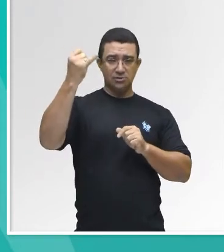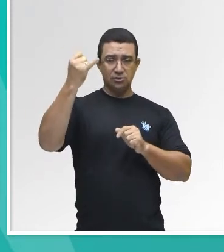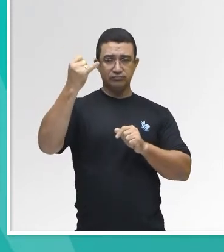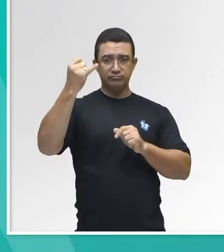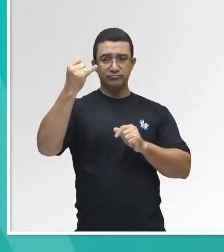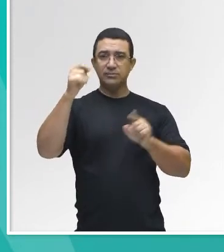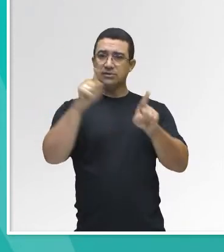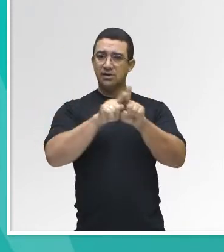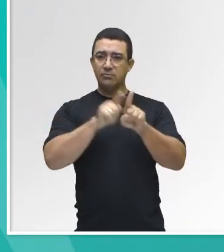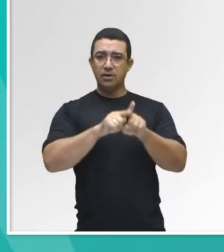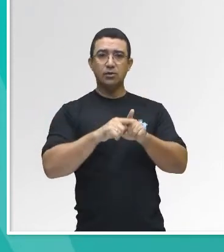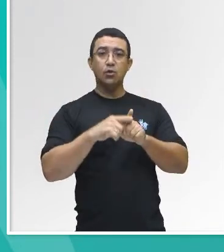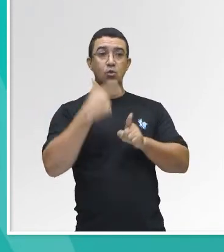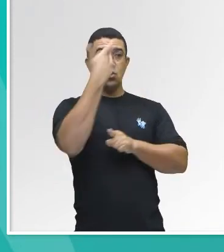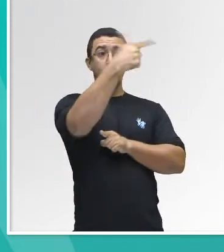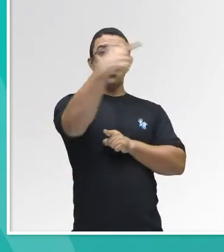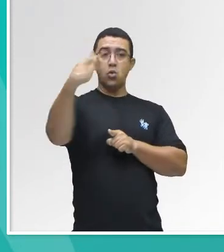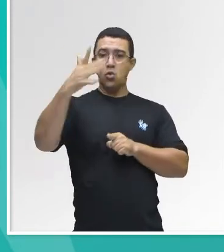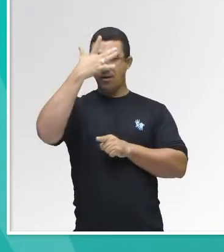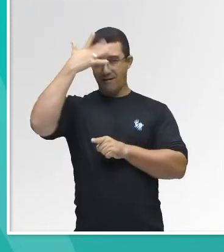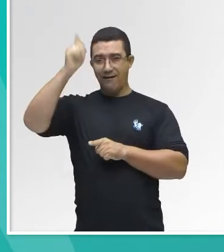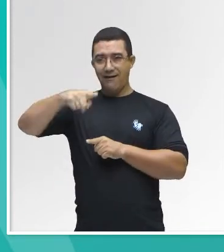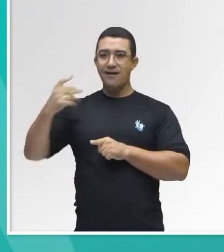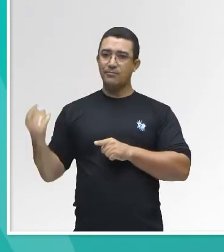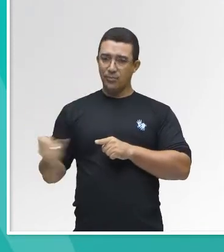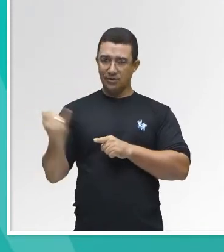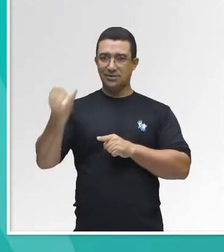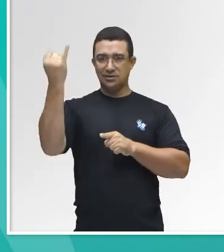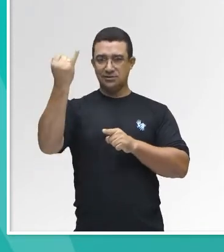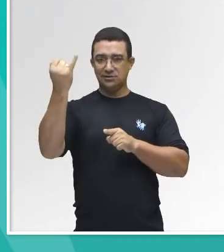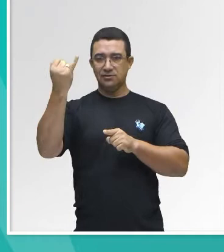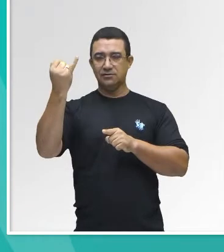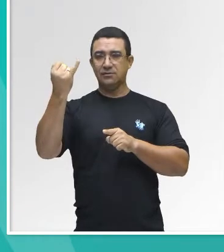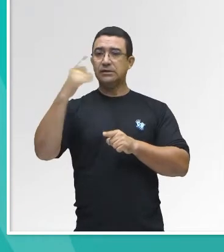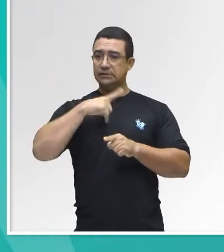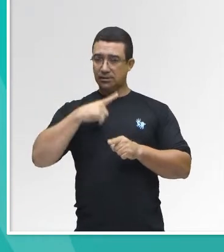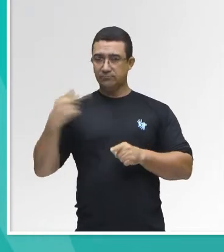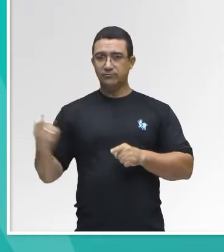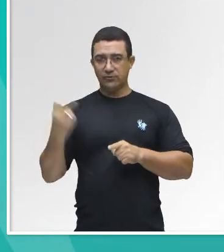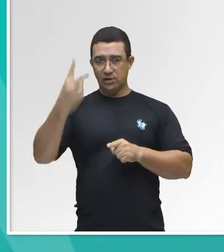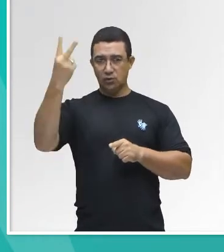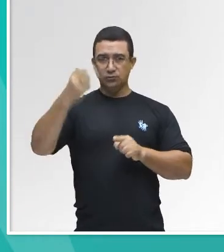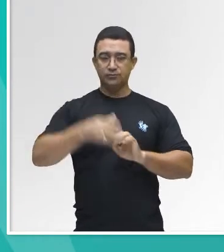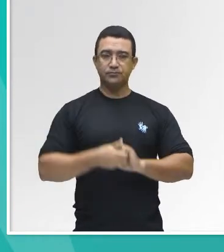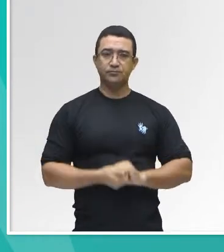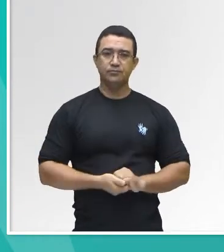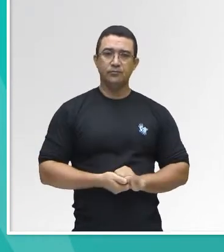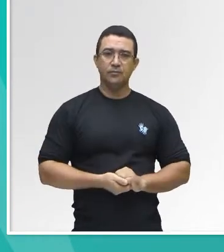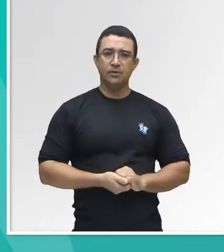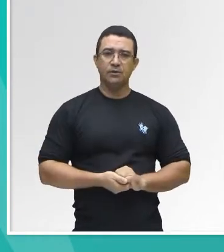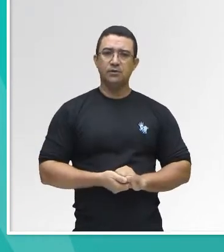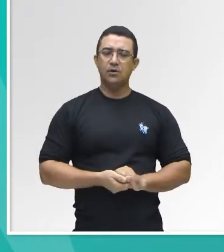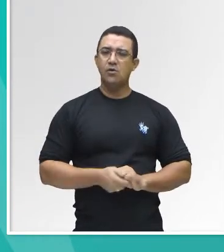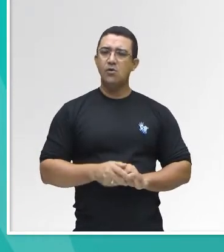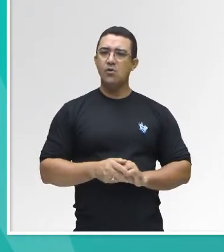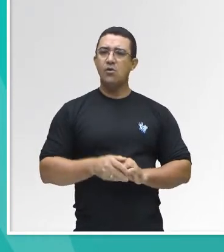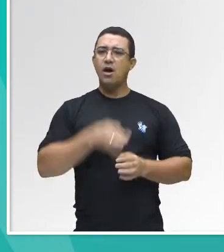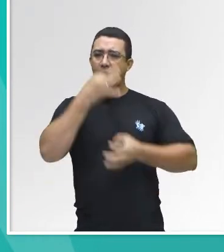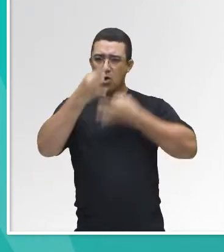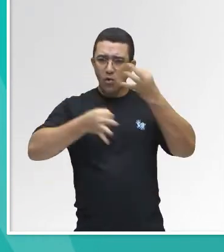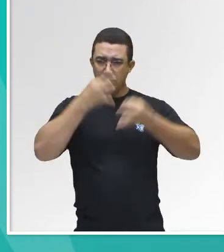para el outro. Então, aqui, nesse tipo de argumento, né, se estabelece